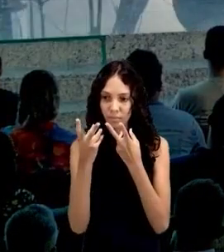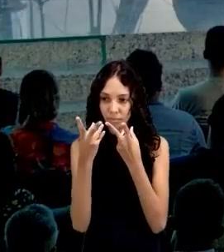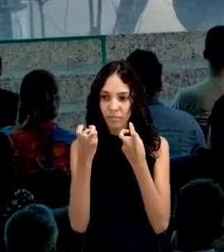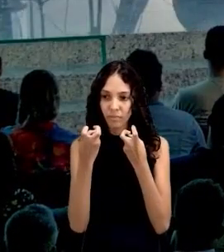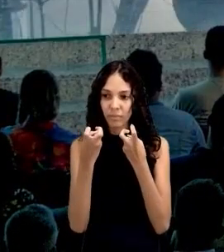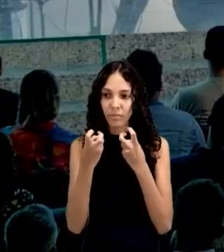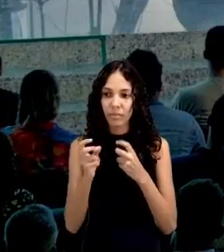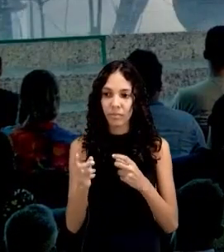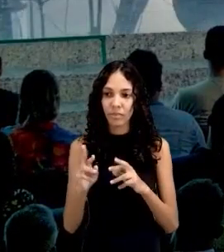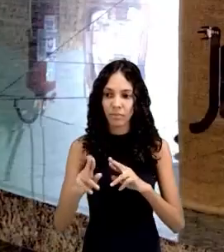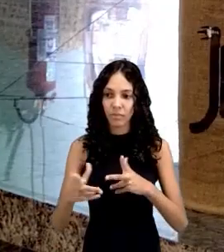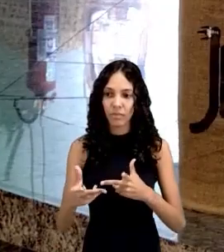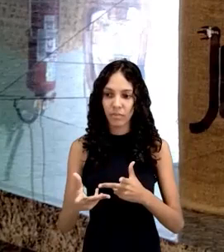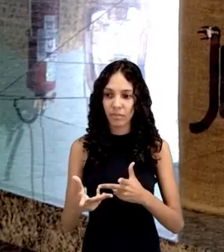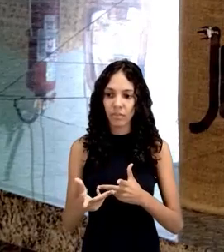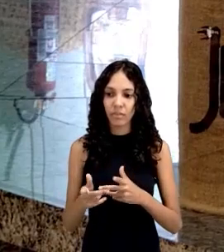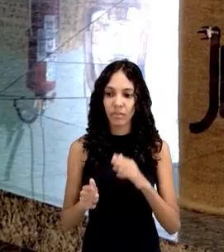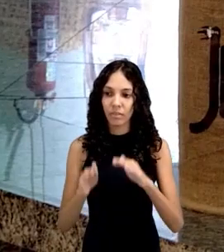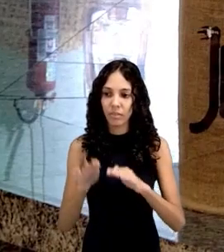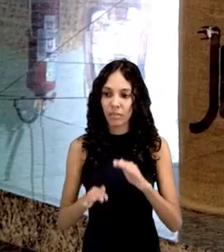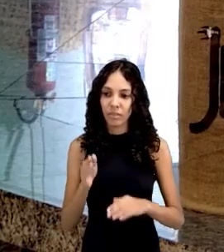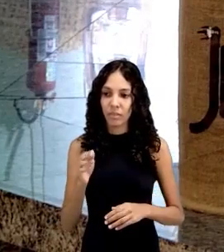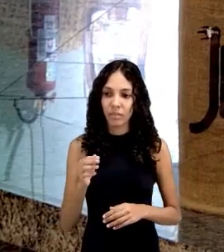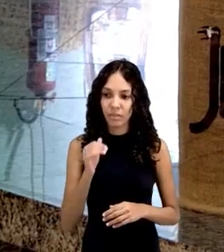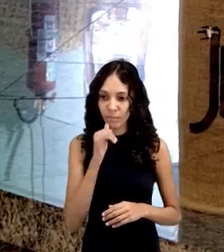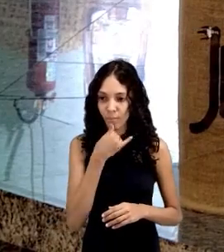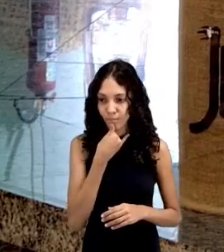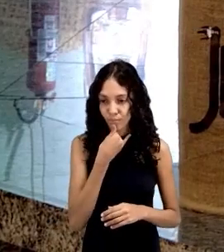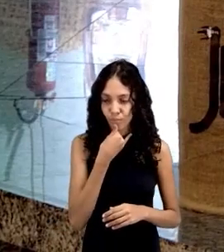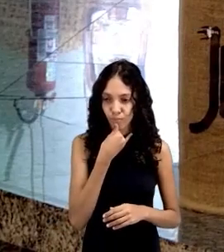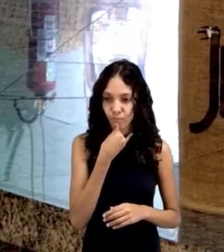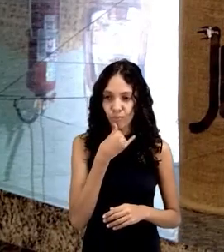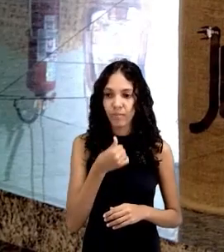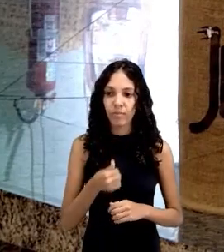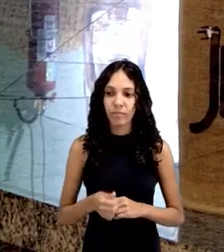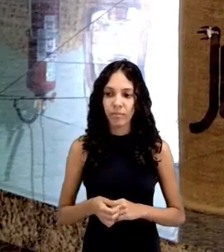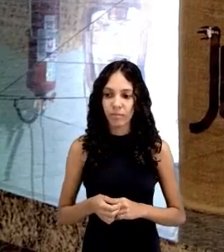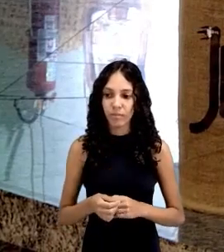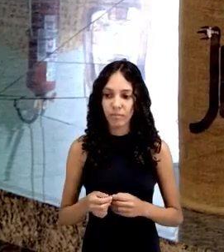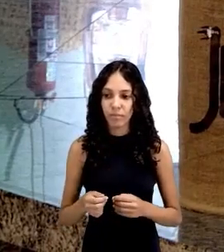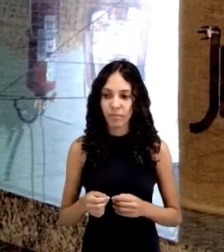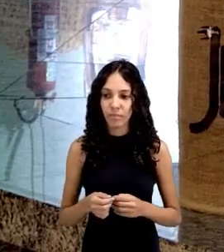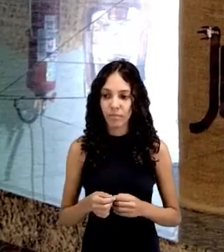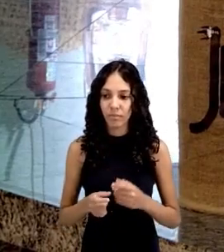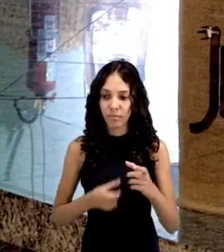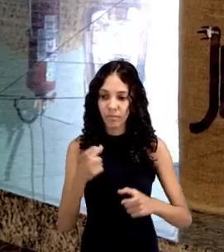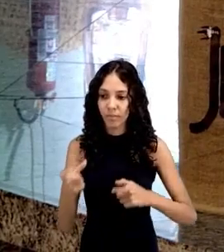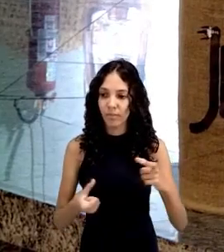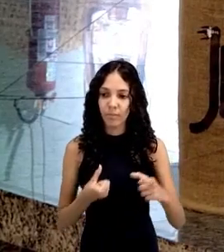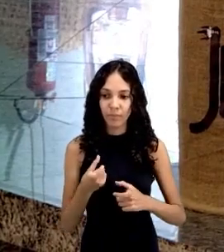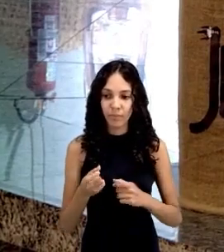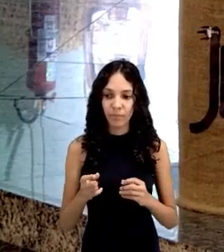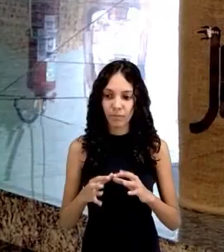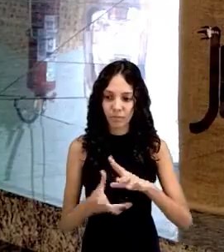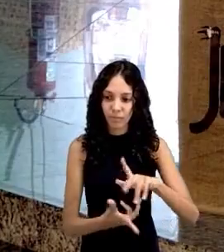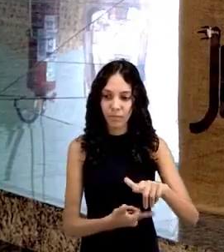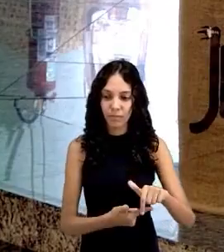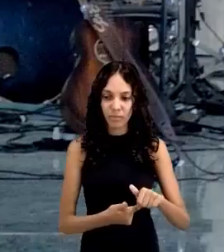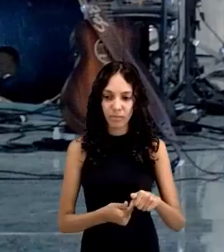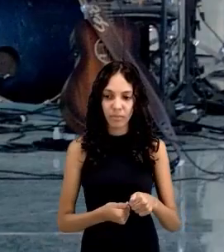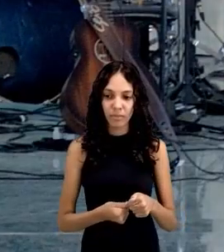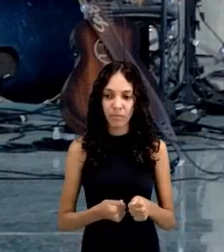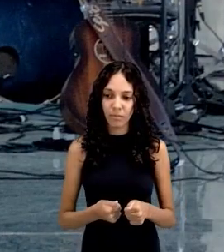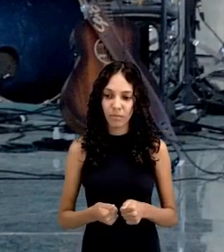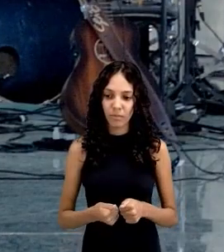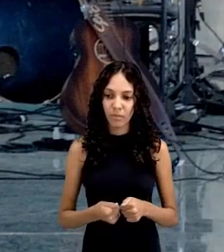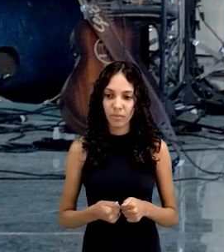do mundo lá fora, e elas simplesmente deixam e abandonam esta responsabilidade. Jesus